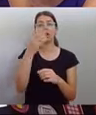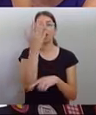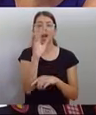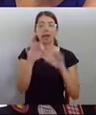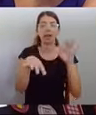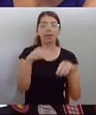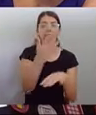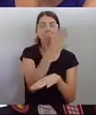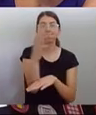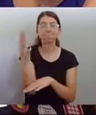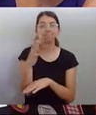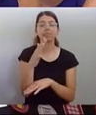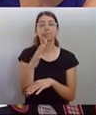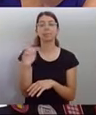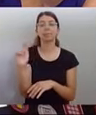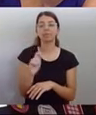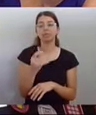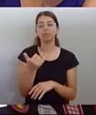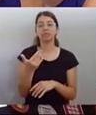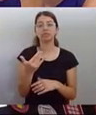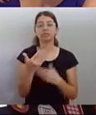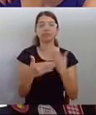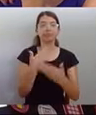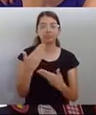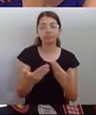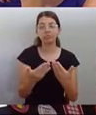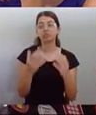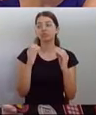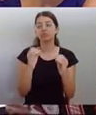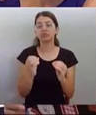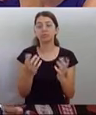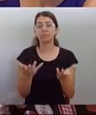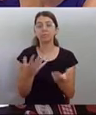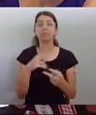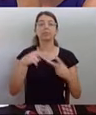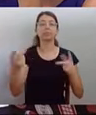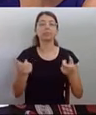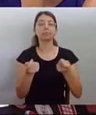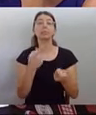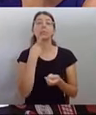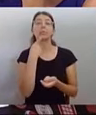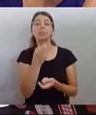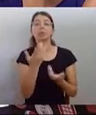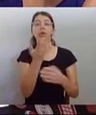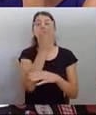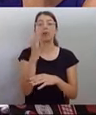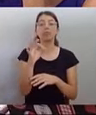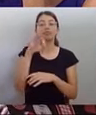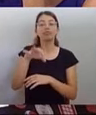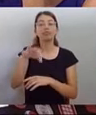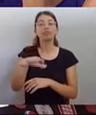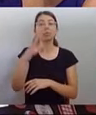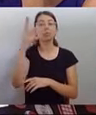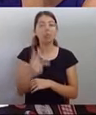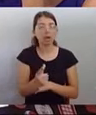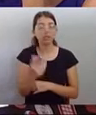21 meses deste mandato e, portanto, pergunto ao Executivo quantas árvores foram plantadas e